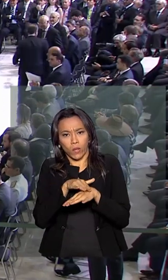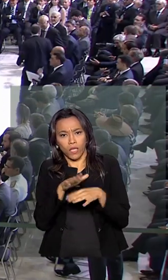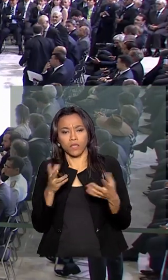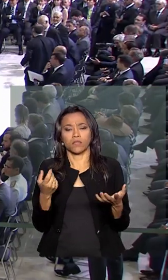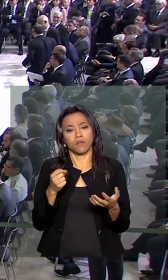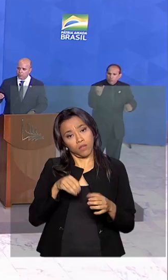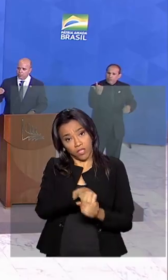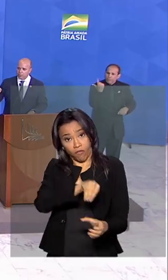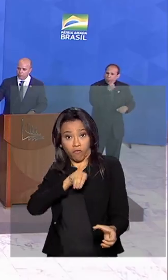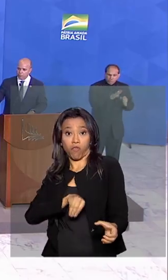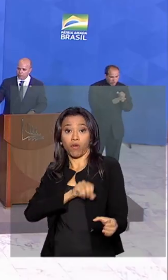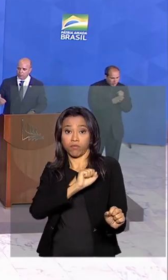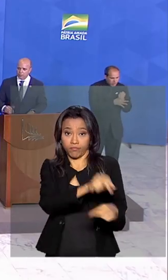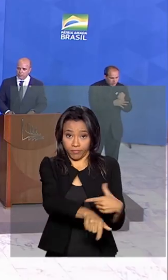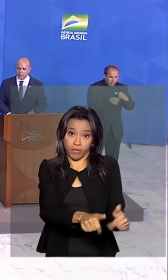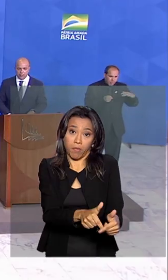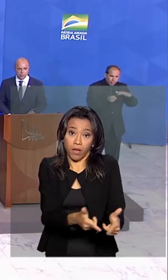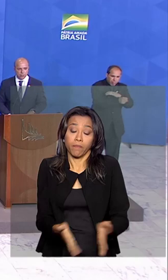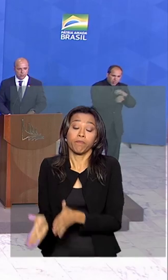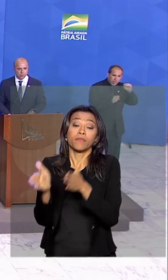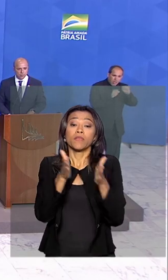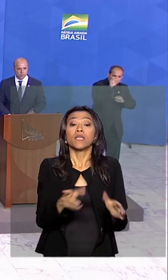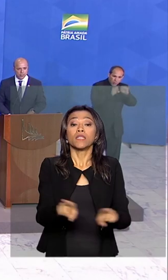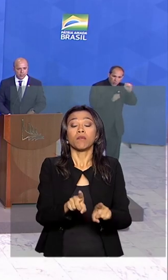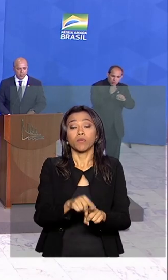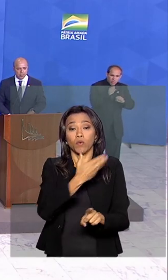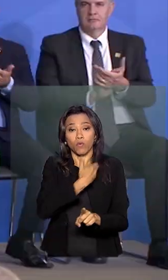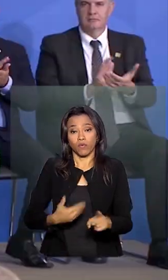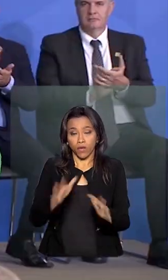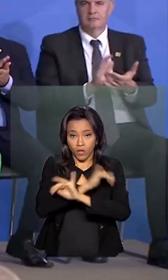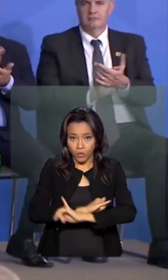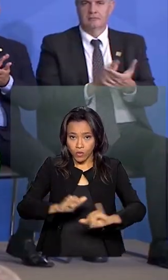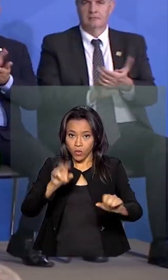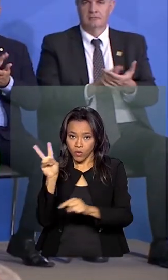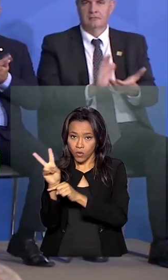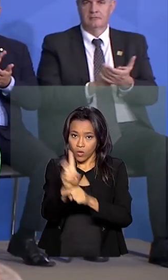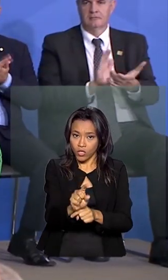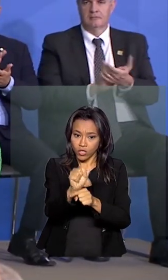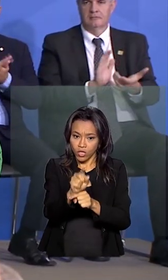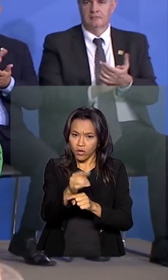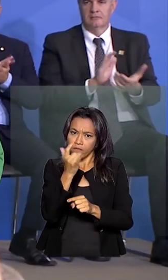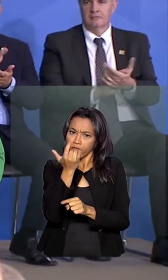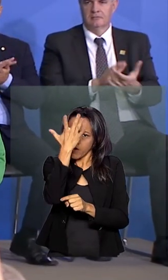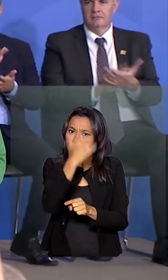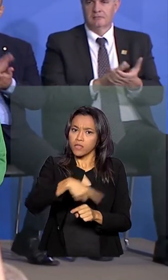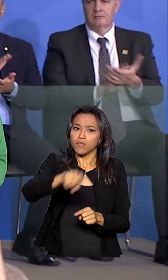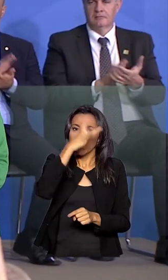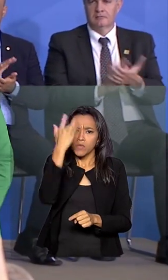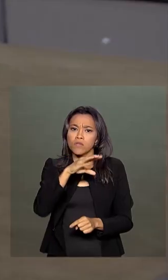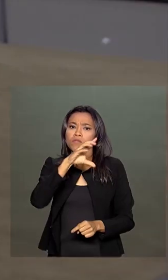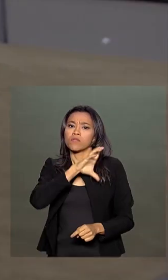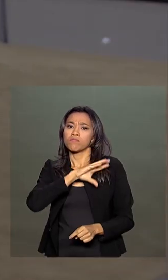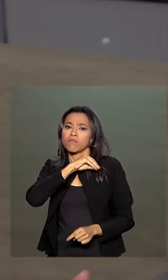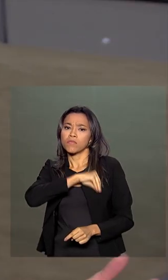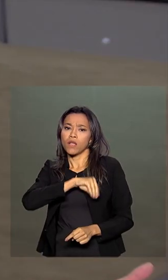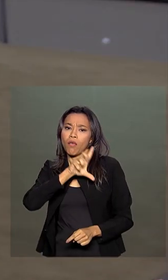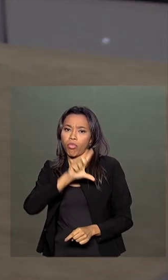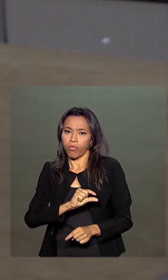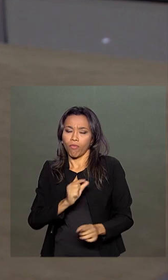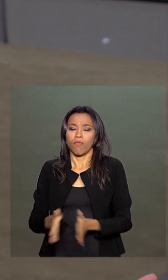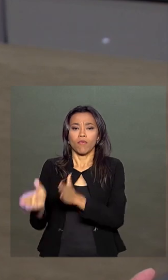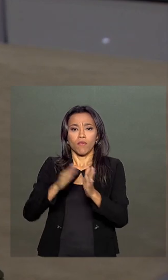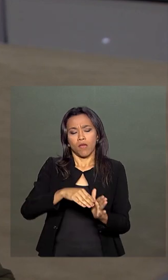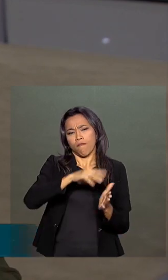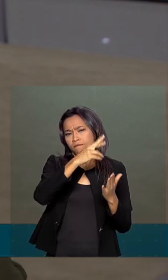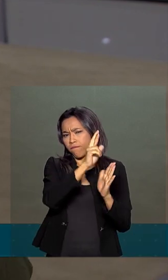fora do mercado. Além disso, o governo também anunciou crédito facilitado para pessoas de baixa renda. No pacote de